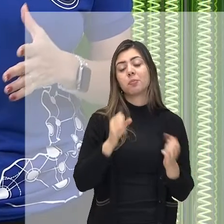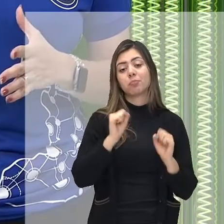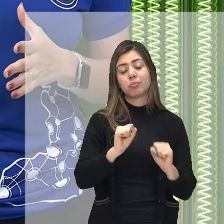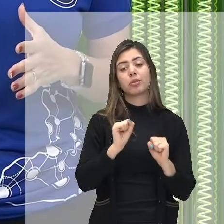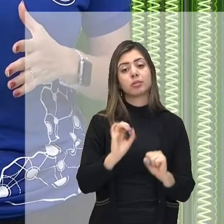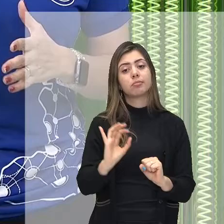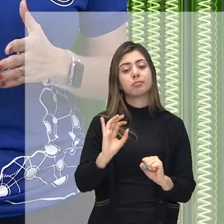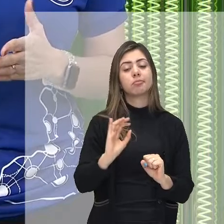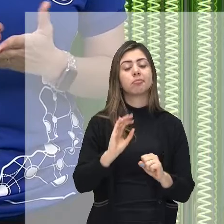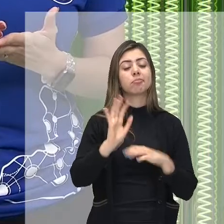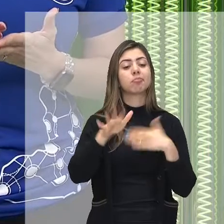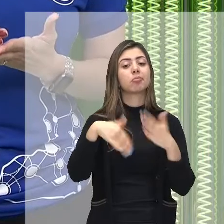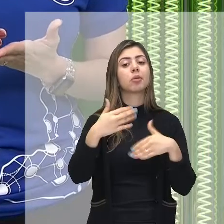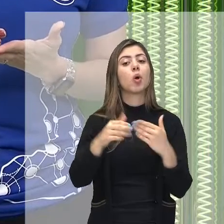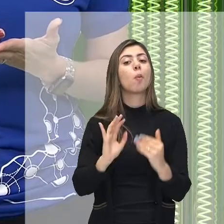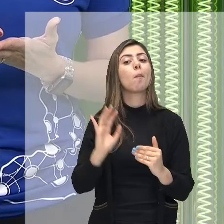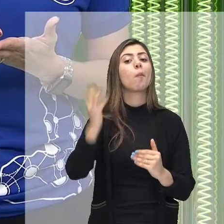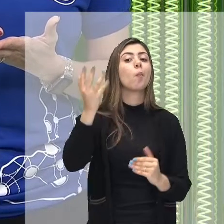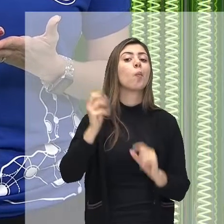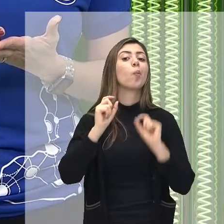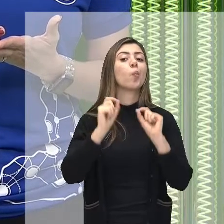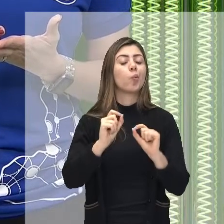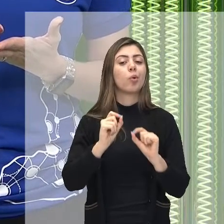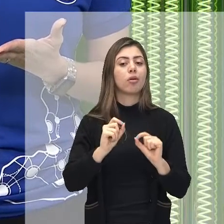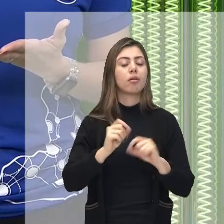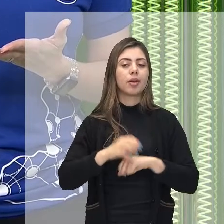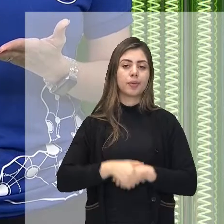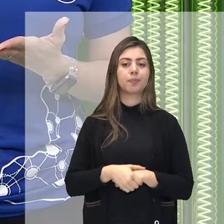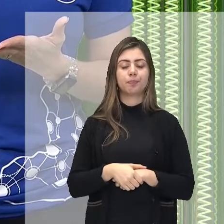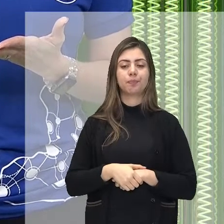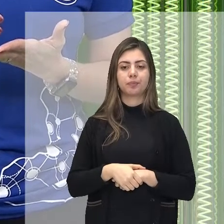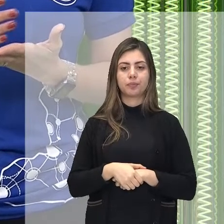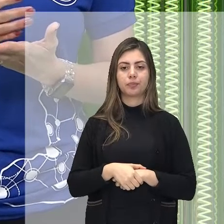eles acabam dando